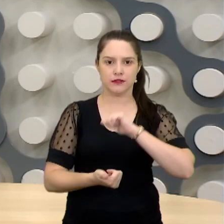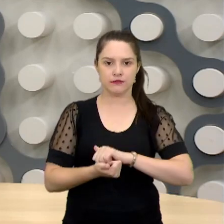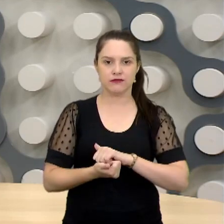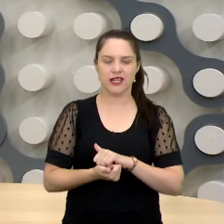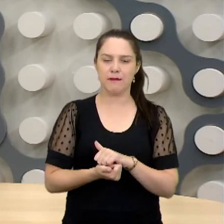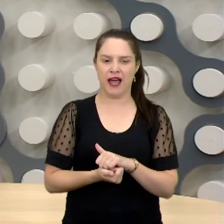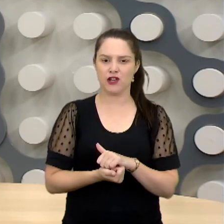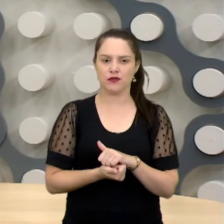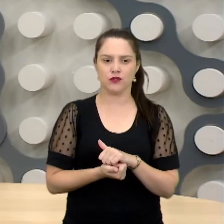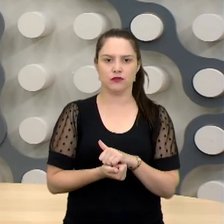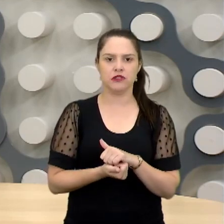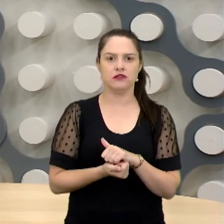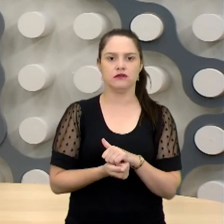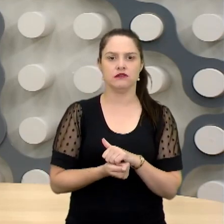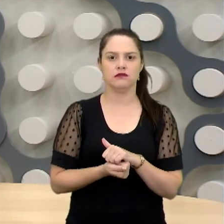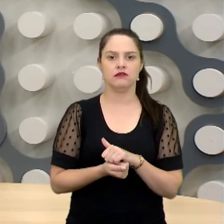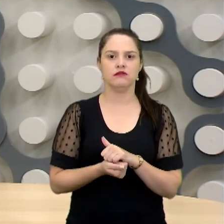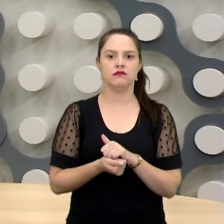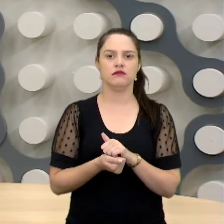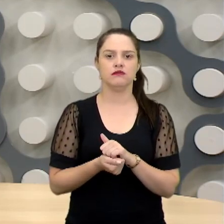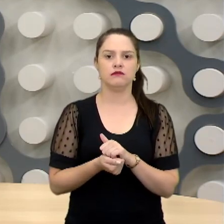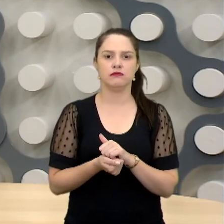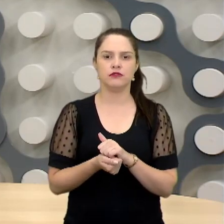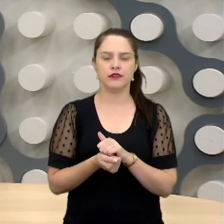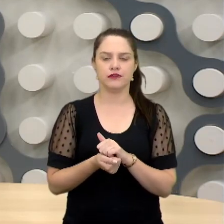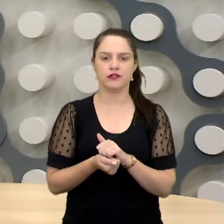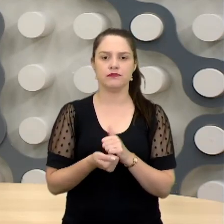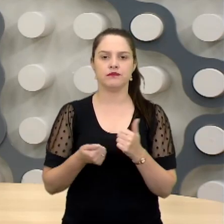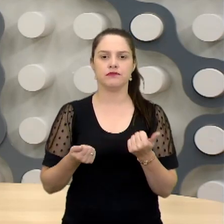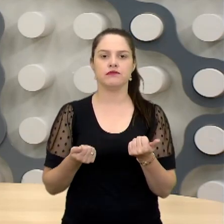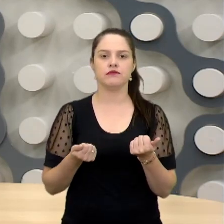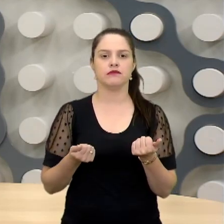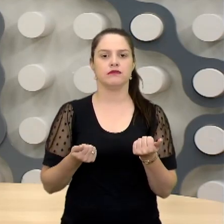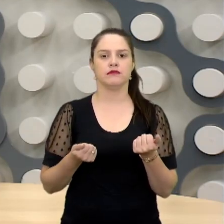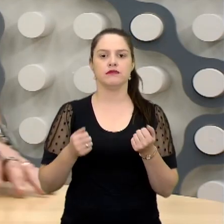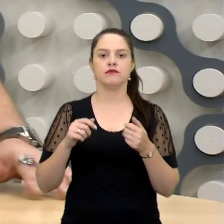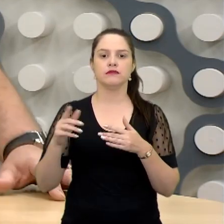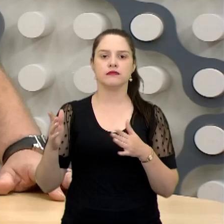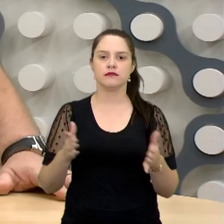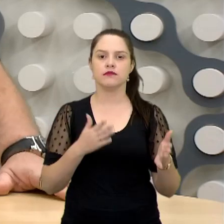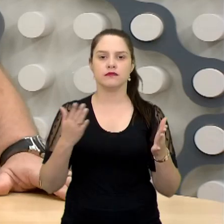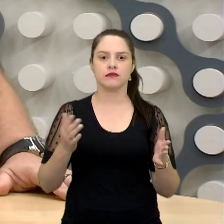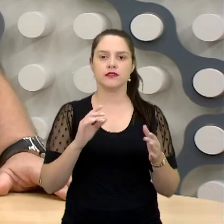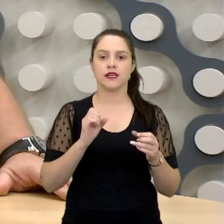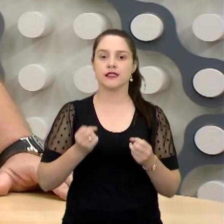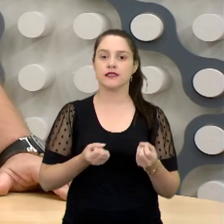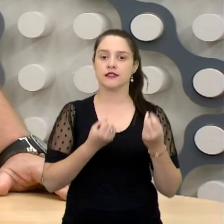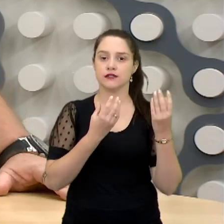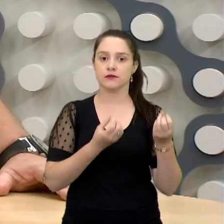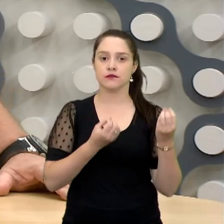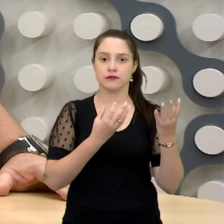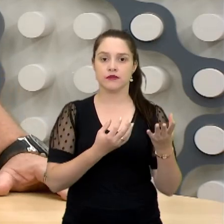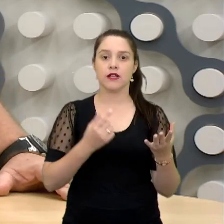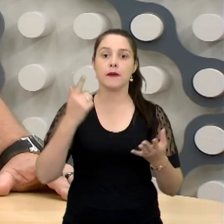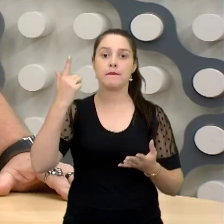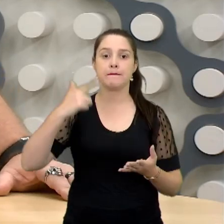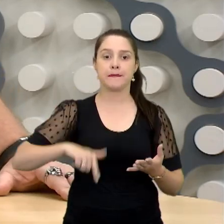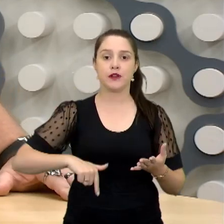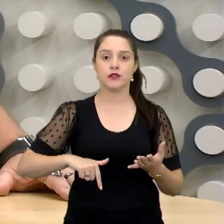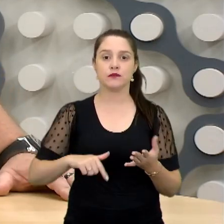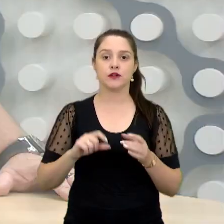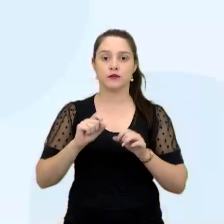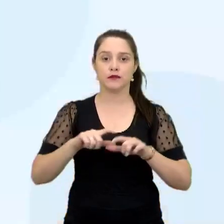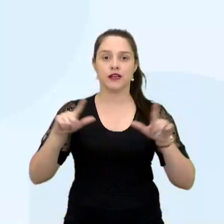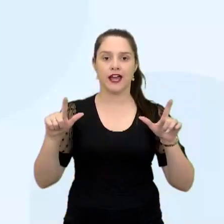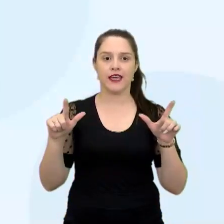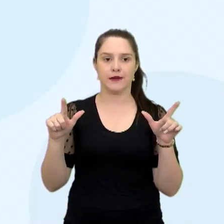sabe que já estamos aí um mês falando sobre isso, mas é sempre bom estar repassando aí as informações. Vamos lá para a próxima tela, que a gente